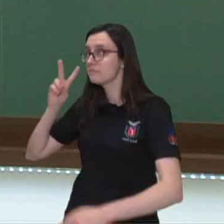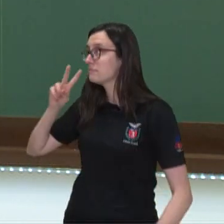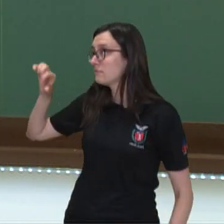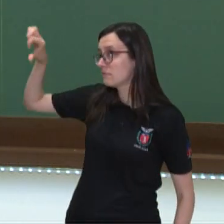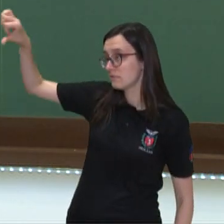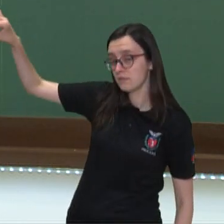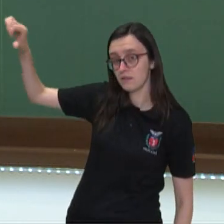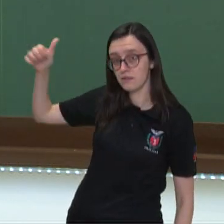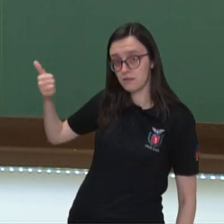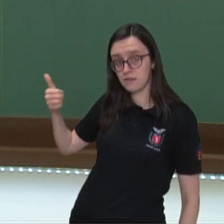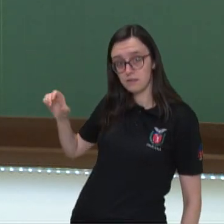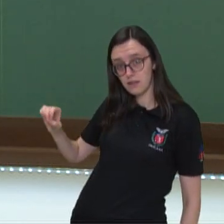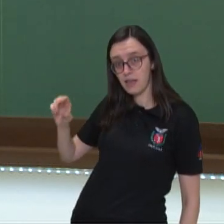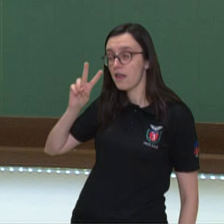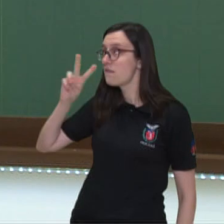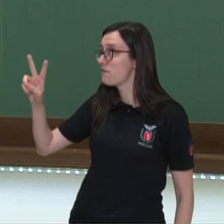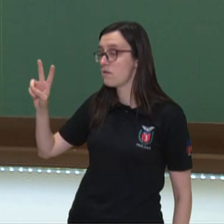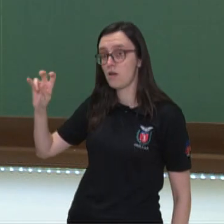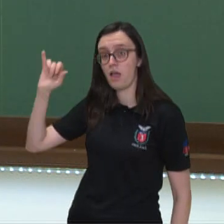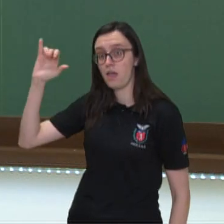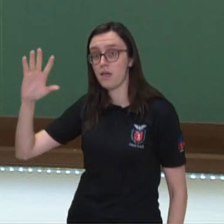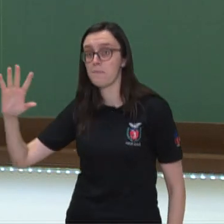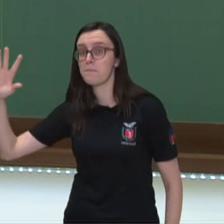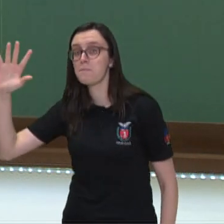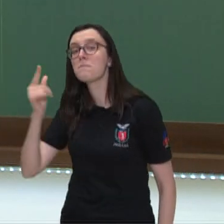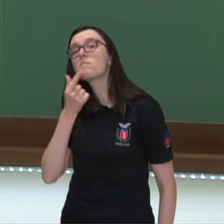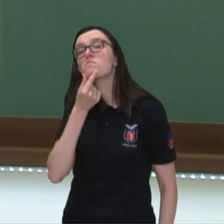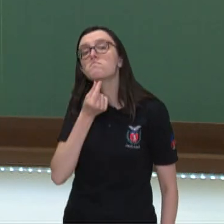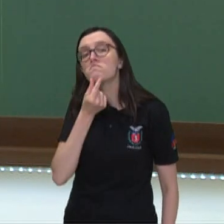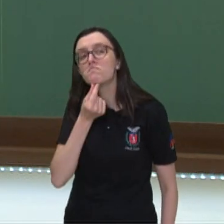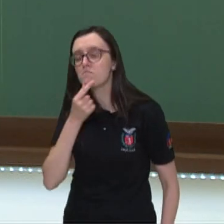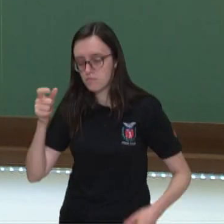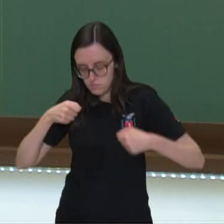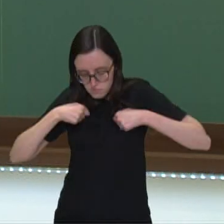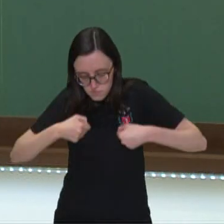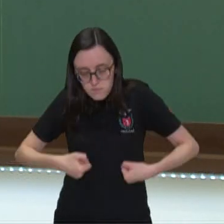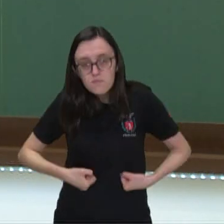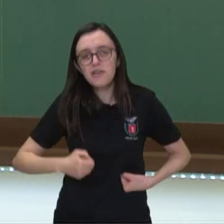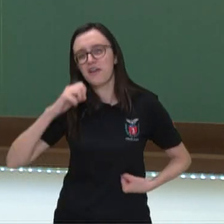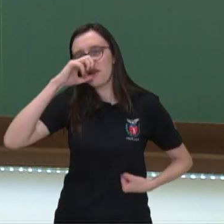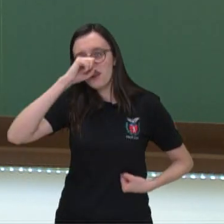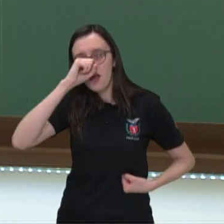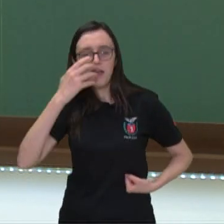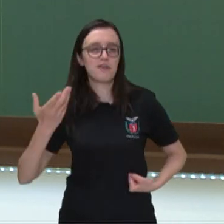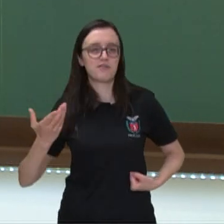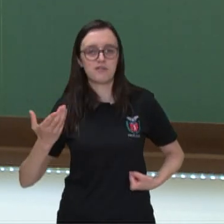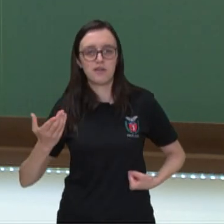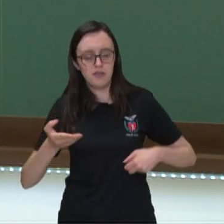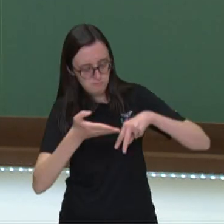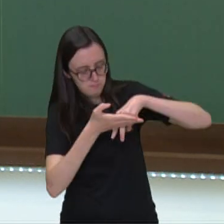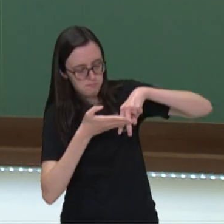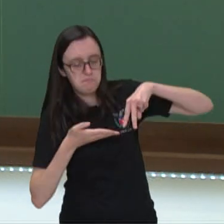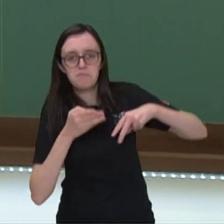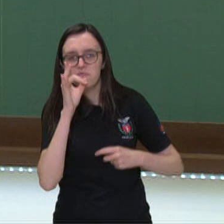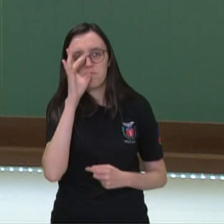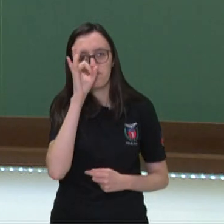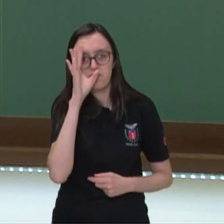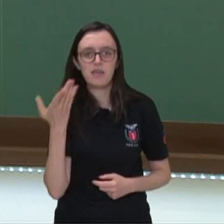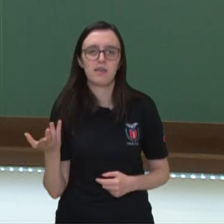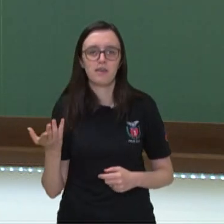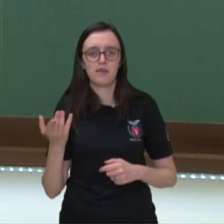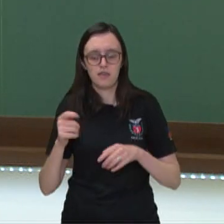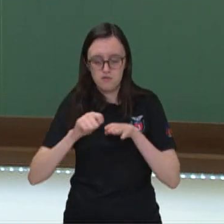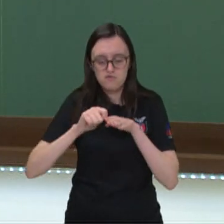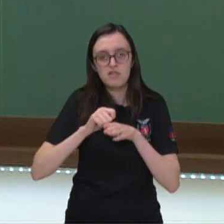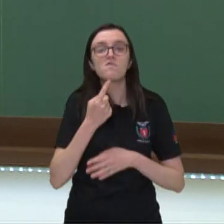10. Então, na primeira imagem, temos um menininho com uma blusa laranja, uma bermudinha verde e um